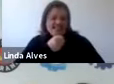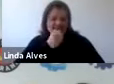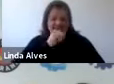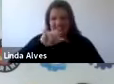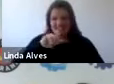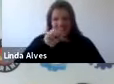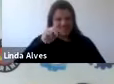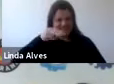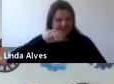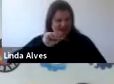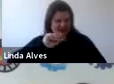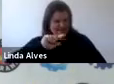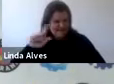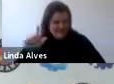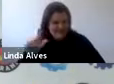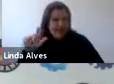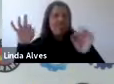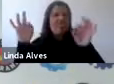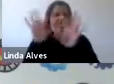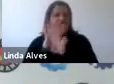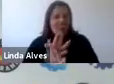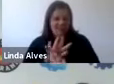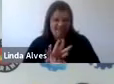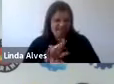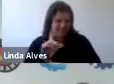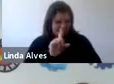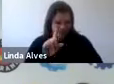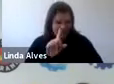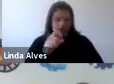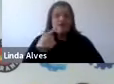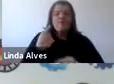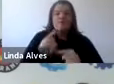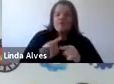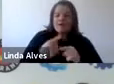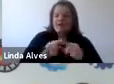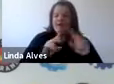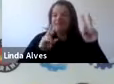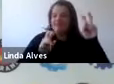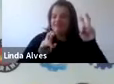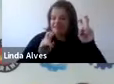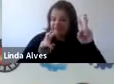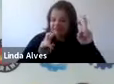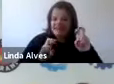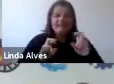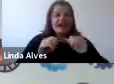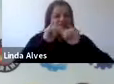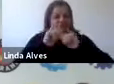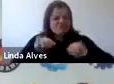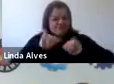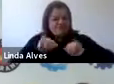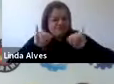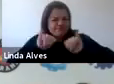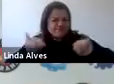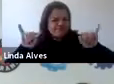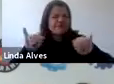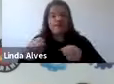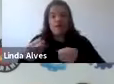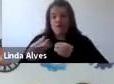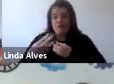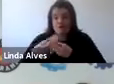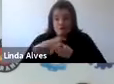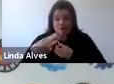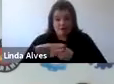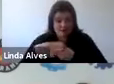hoje, com o pessoal falando lá sobre a movimentação da campanha da Volkswagen que começa agora, e ir